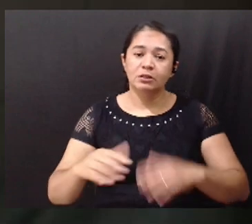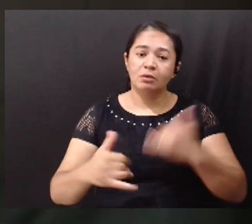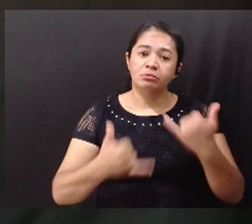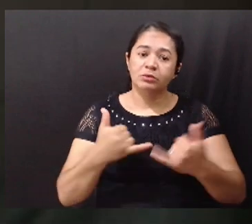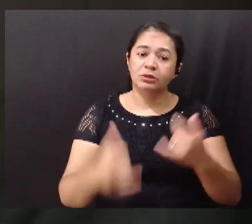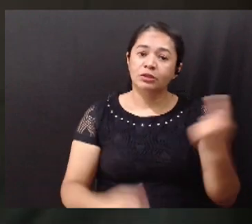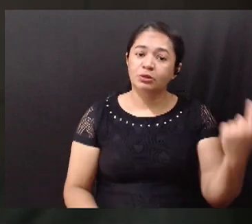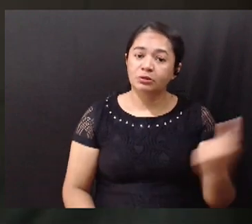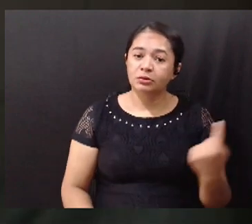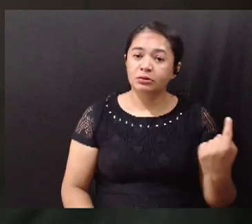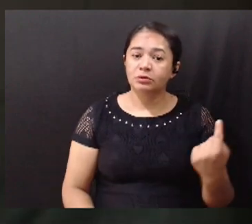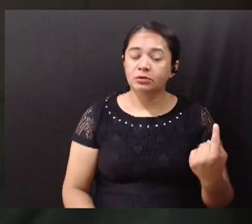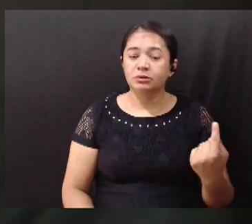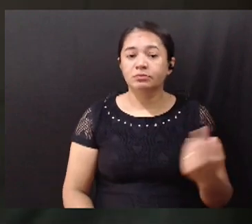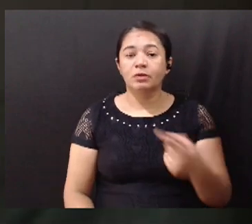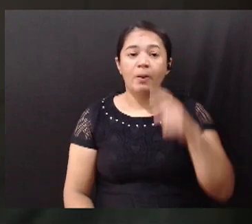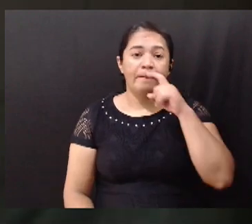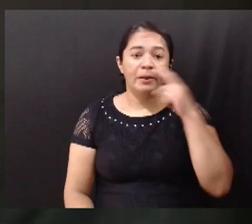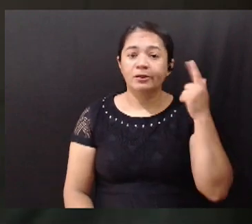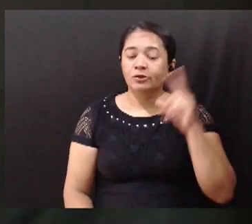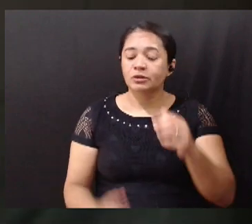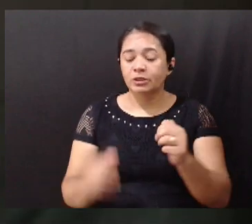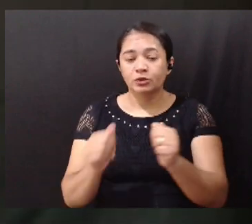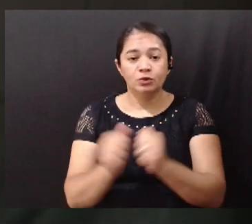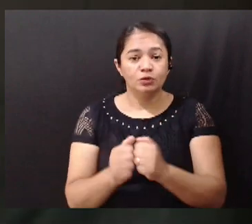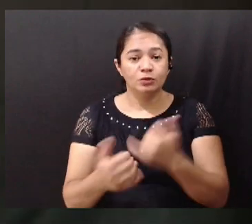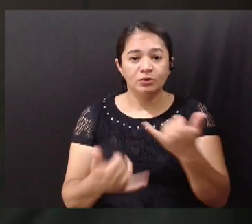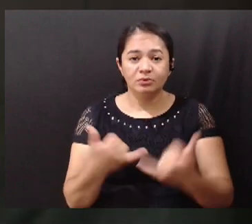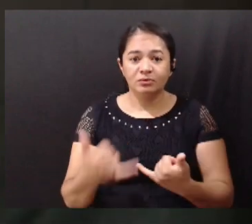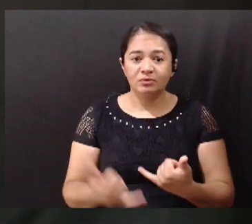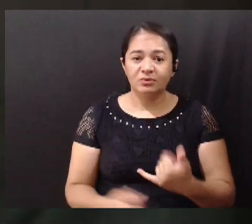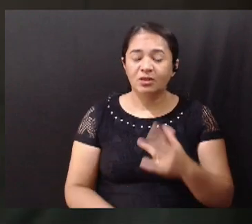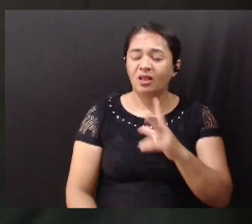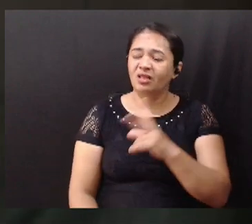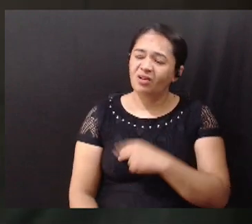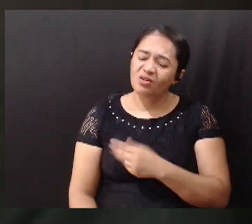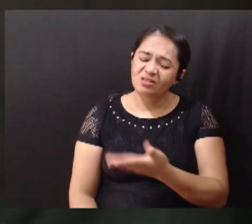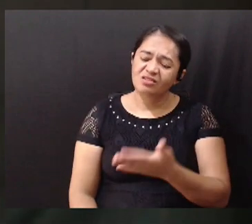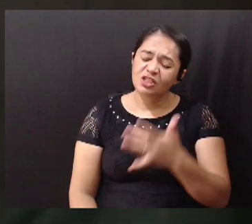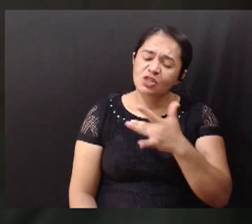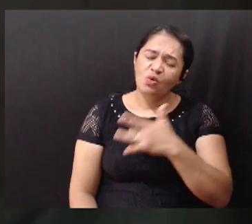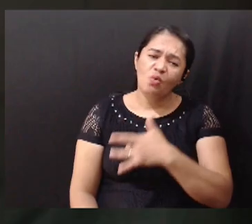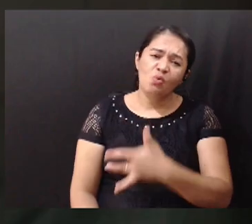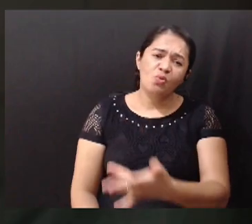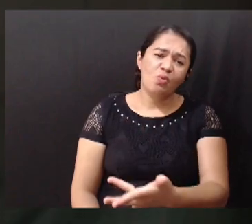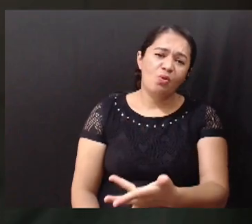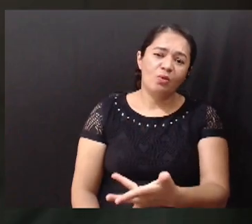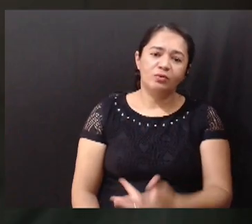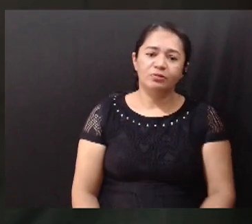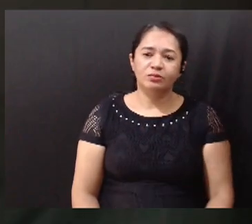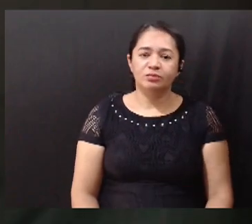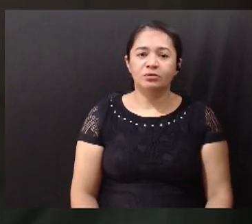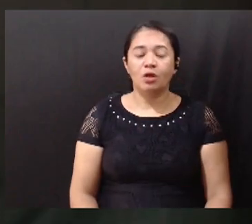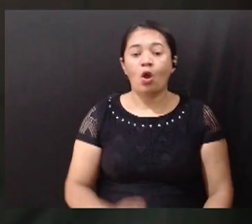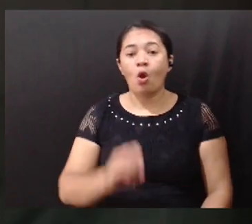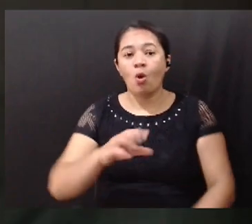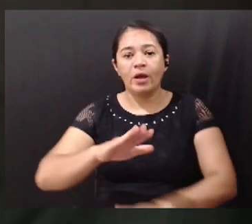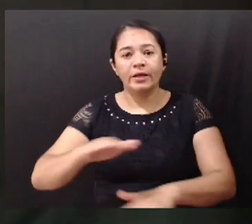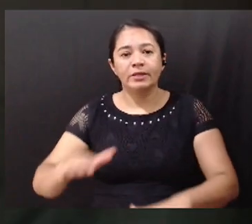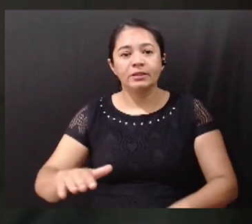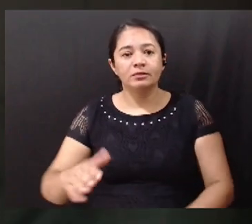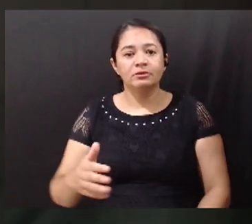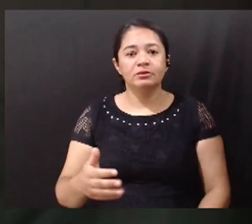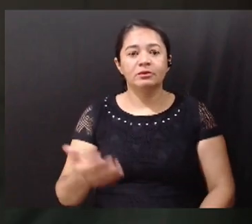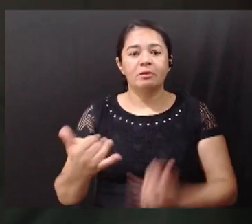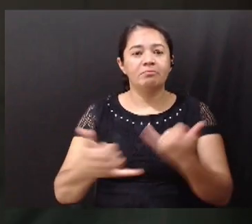com a criança em certo momento, aí você vê a sua criança brincando sozinha, você fala, poxa vida, tá brincando sozinha. Ou então a criança não brinca